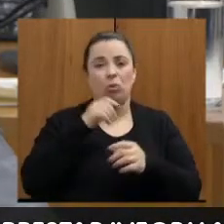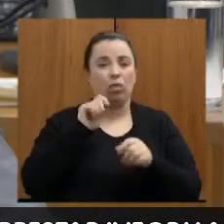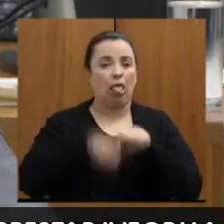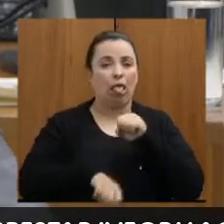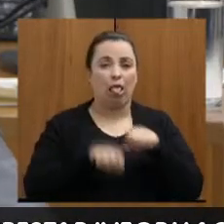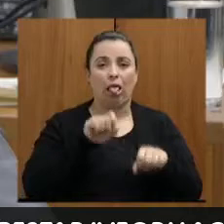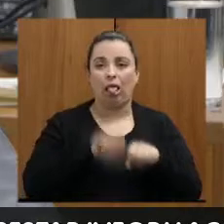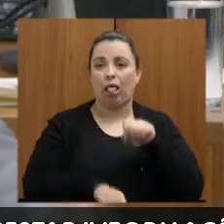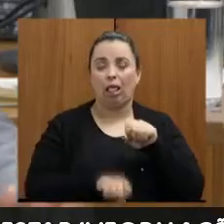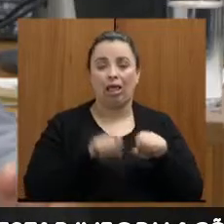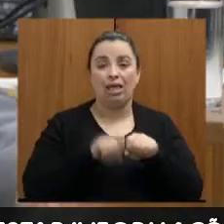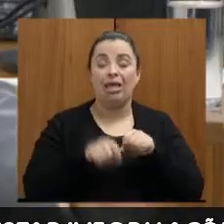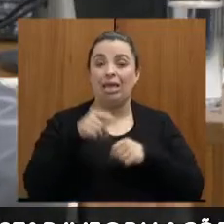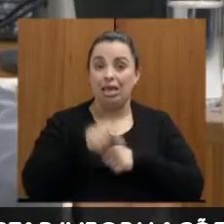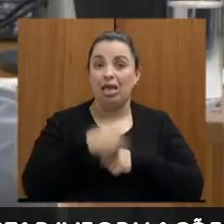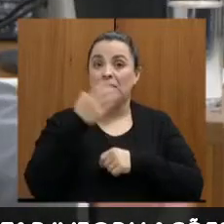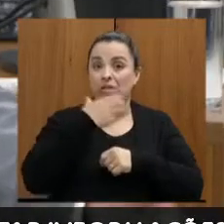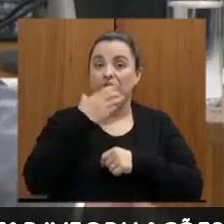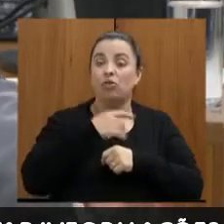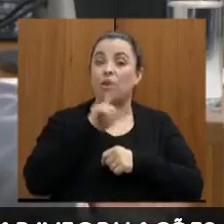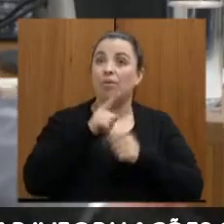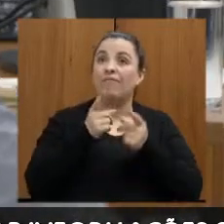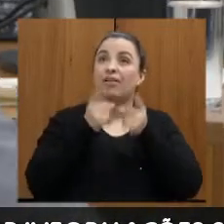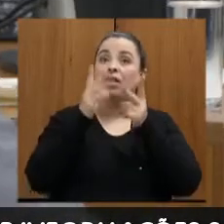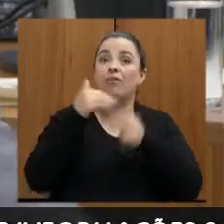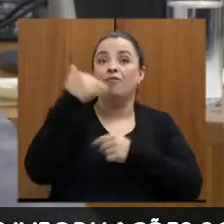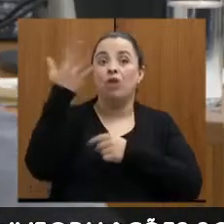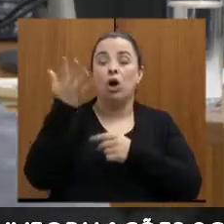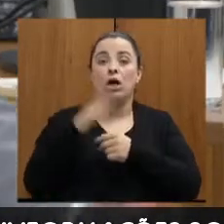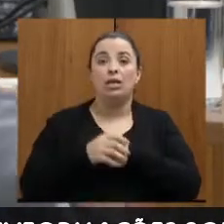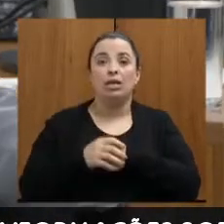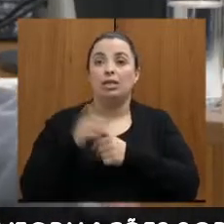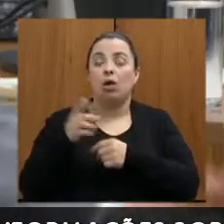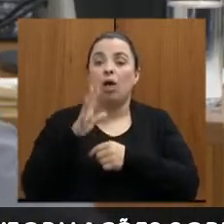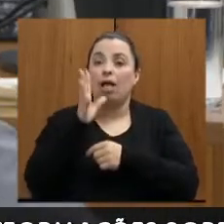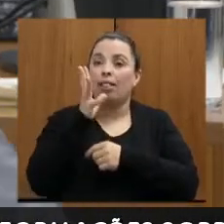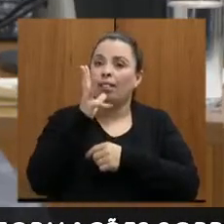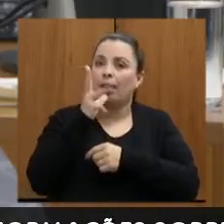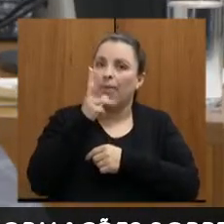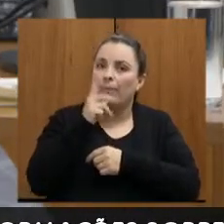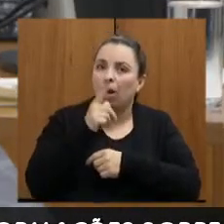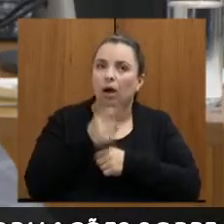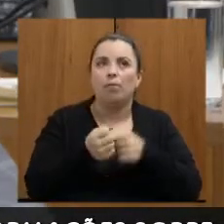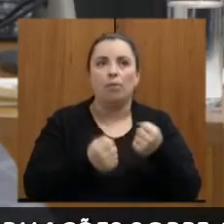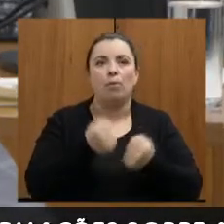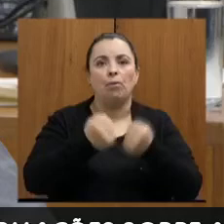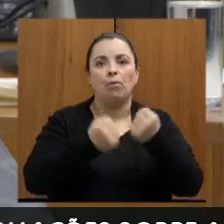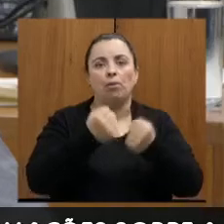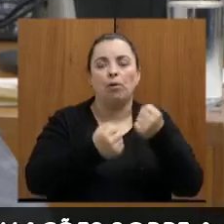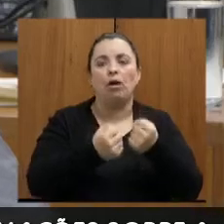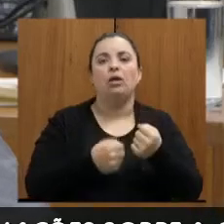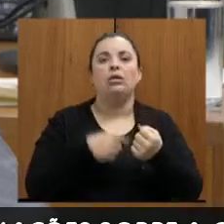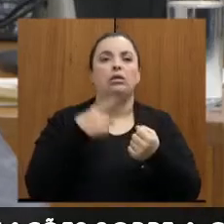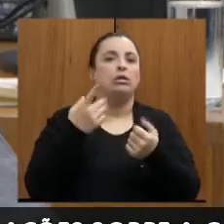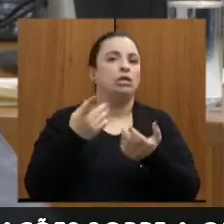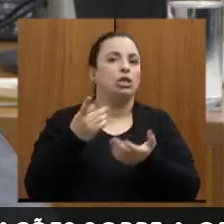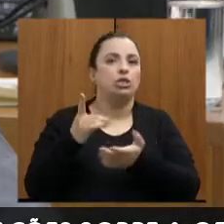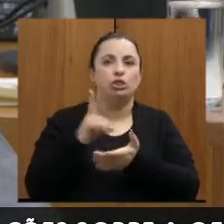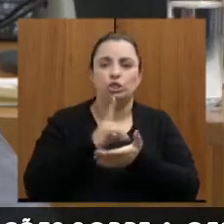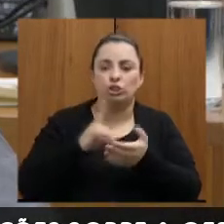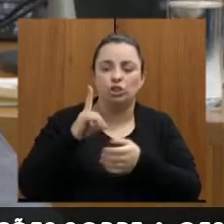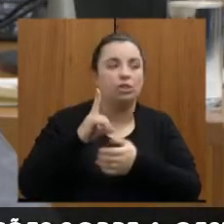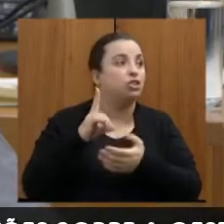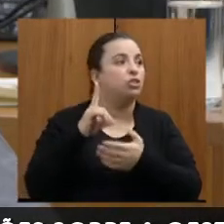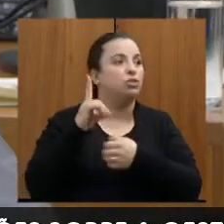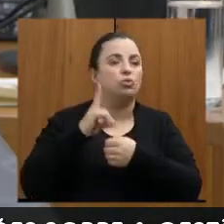e além do tempo que demora que custa dinheiro né óleo diesel também está cada dia